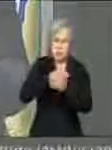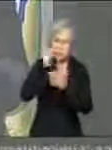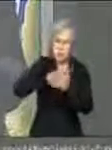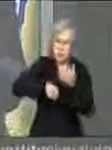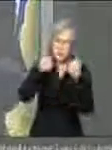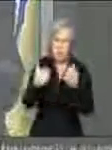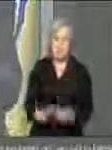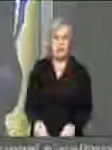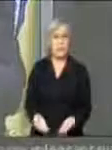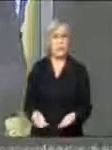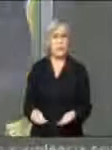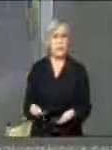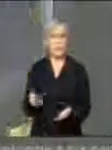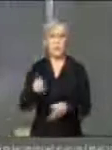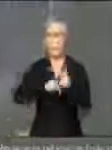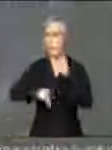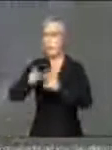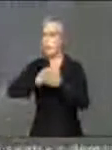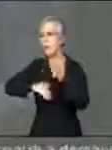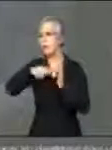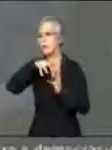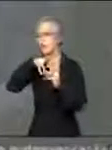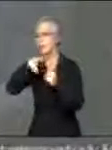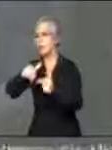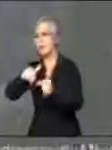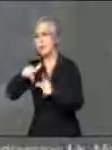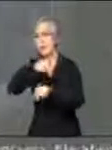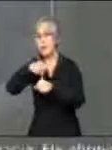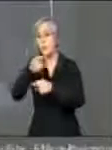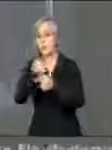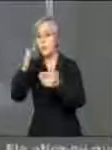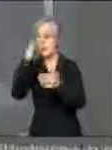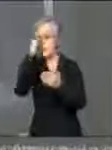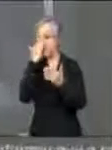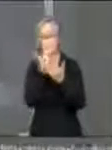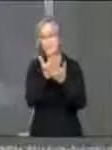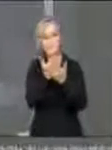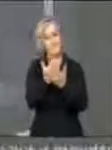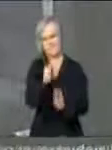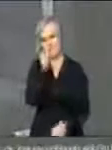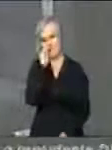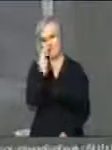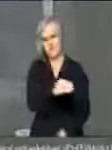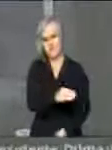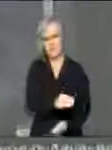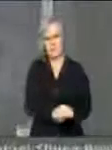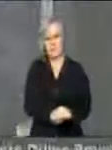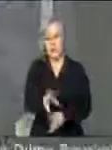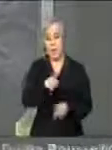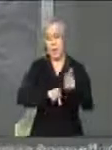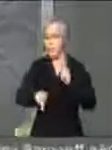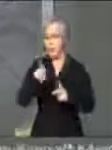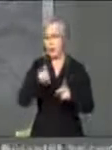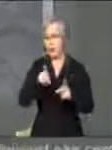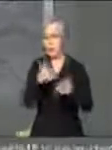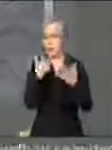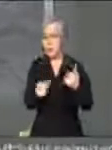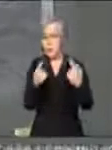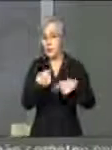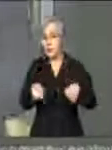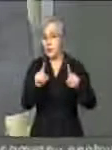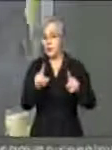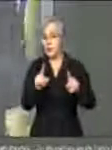A legislação brasileira pune esse tipo de atitude criminosa, que atenta contra